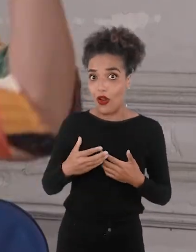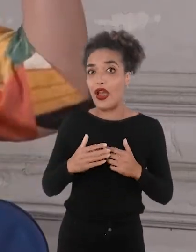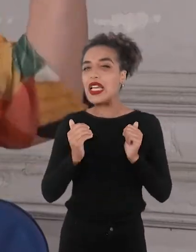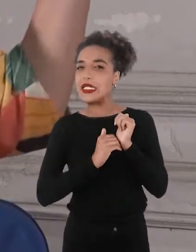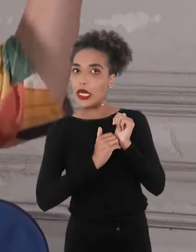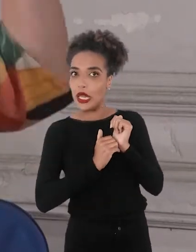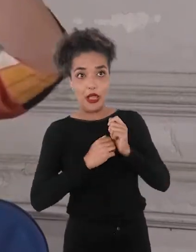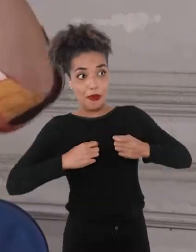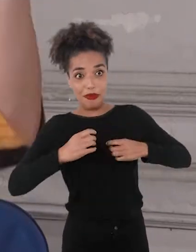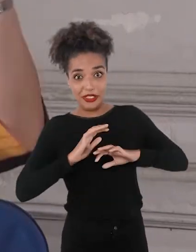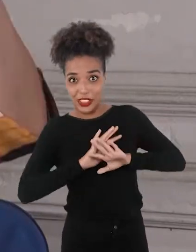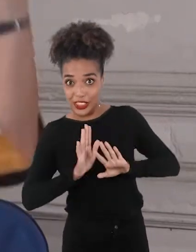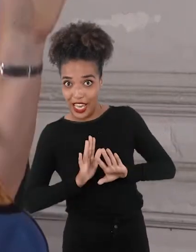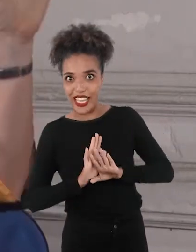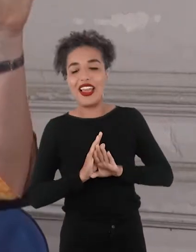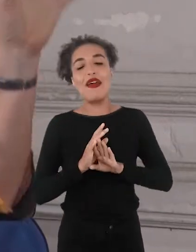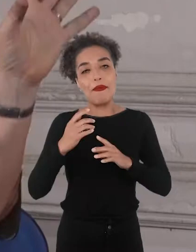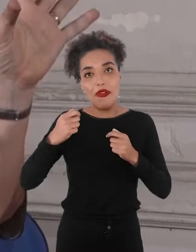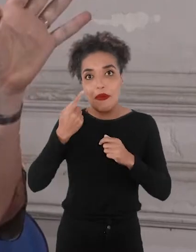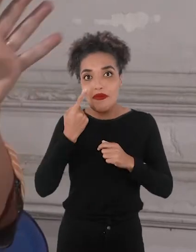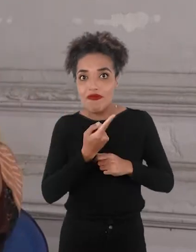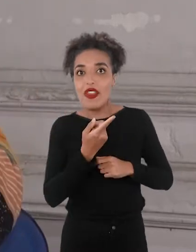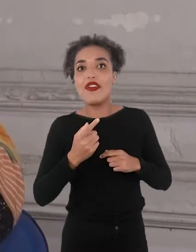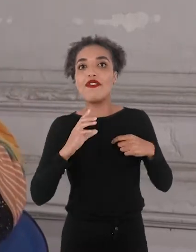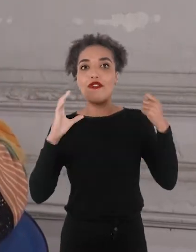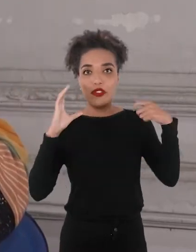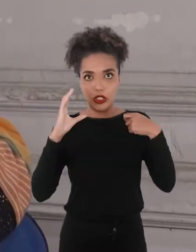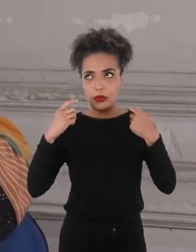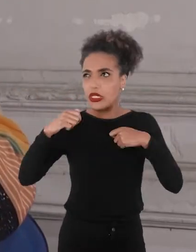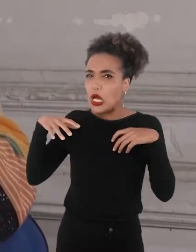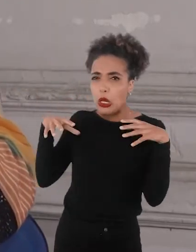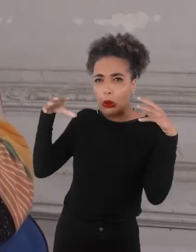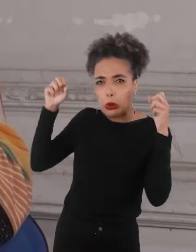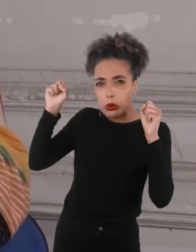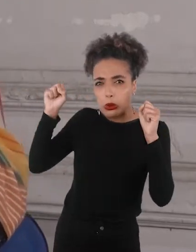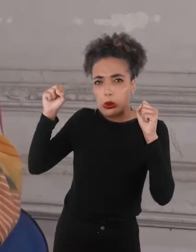vídeo. Precisa apagar alguma luz ou está bom assim como está?